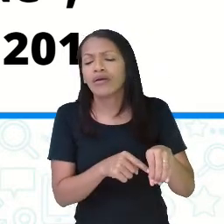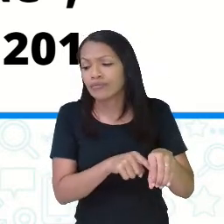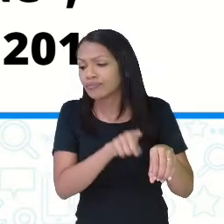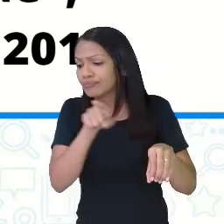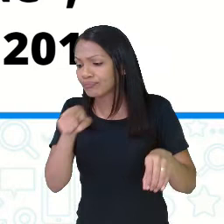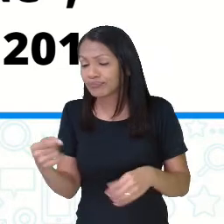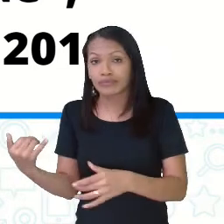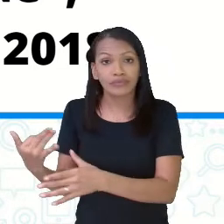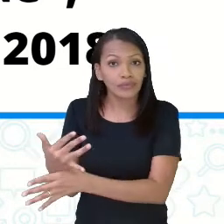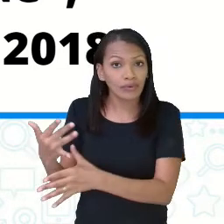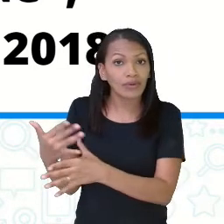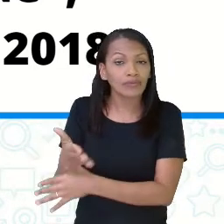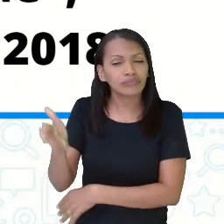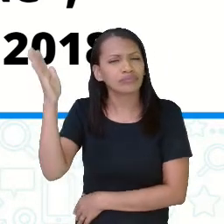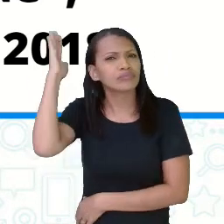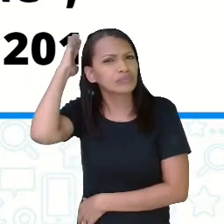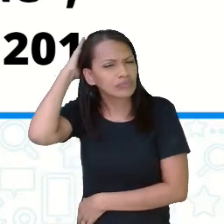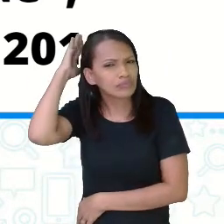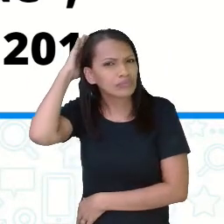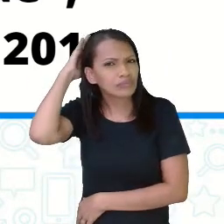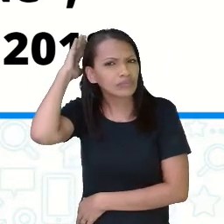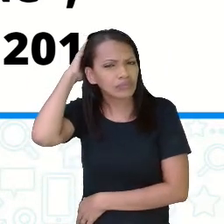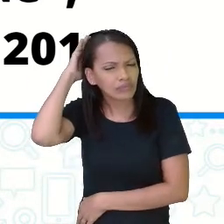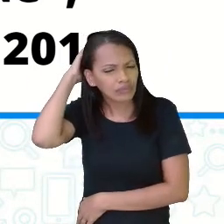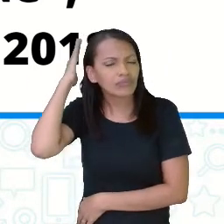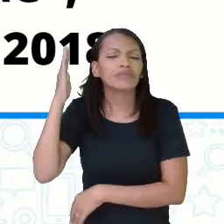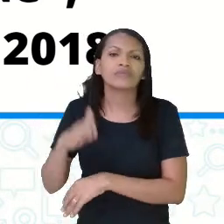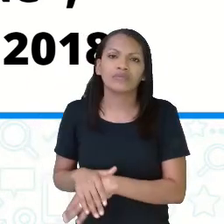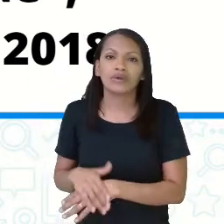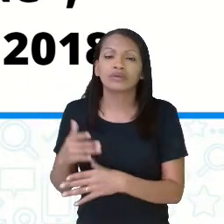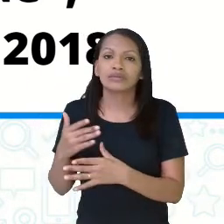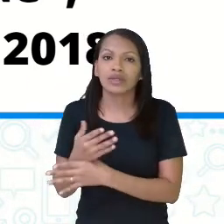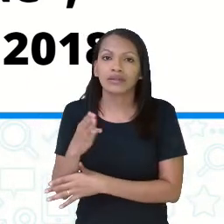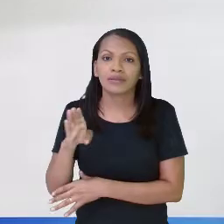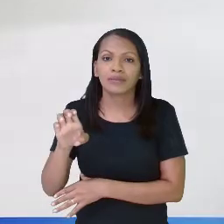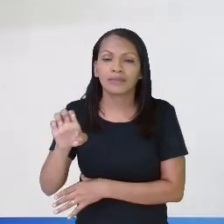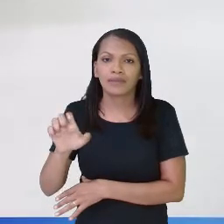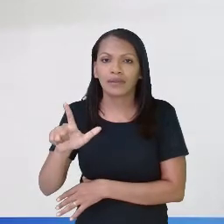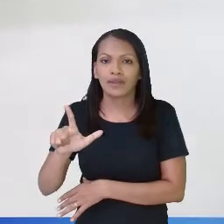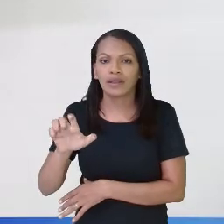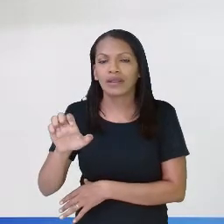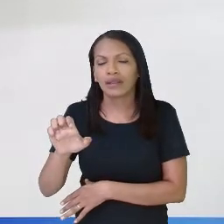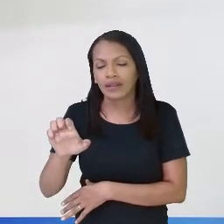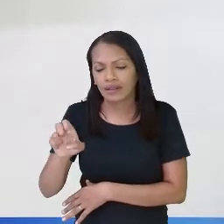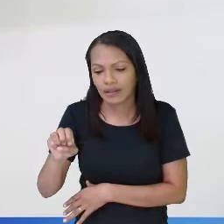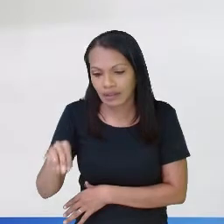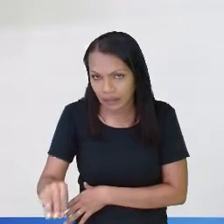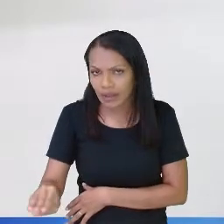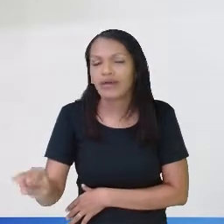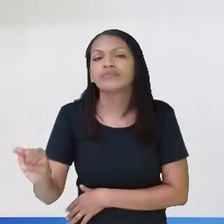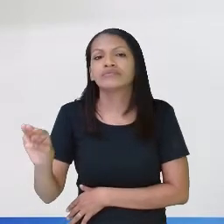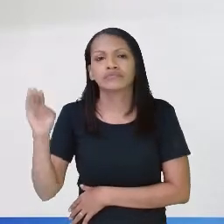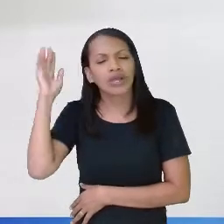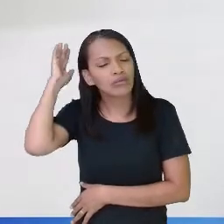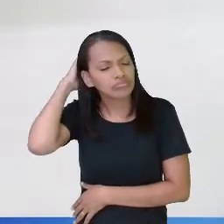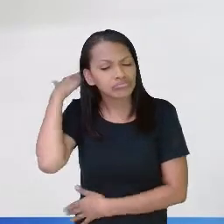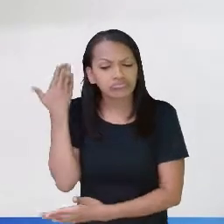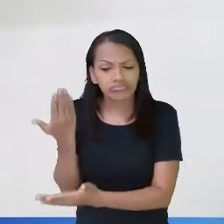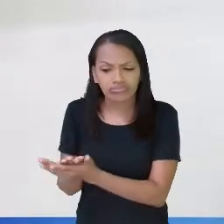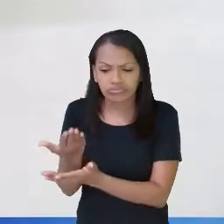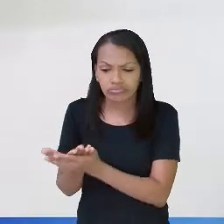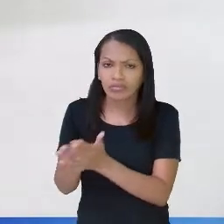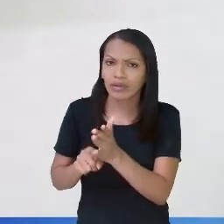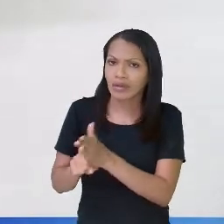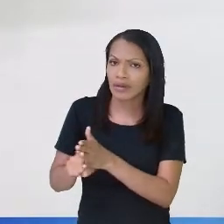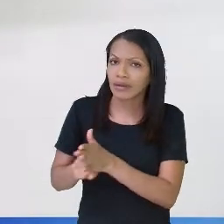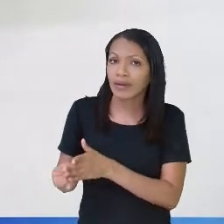no caso Belém do Pará, né, a capital lá do Pará, a cidade de Belém, ela se capacitou o máximo que podia, mas ela não